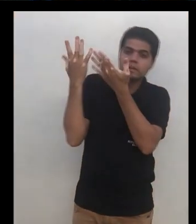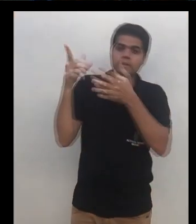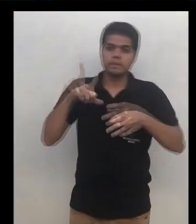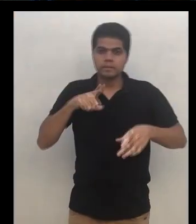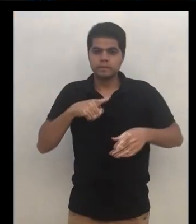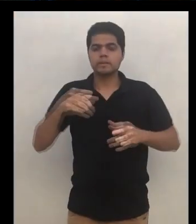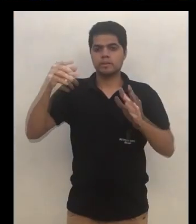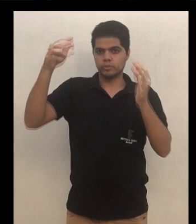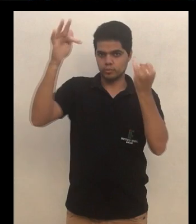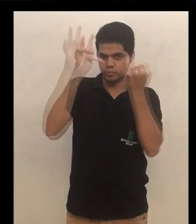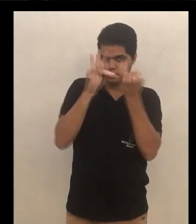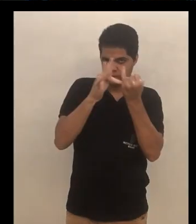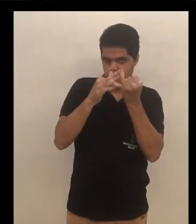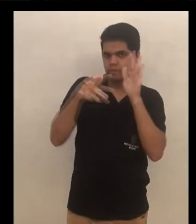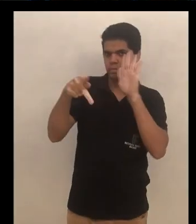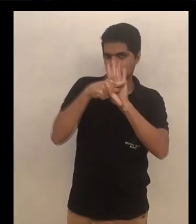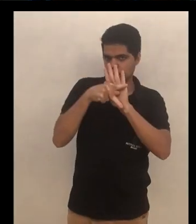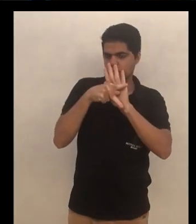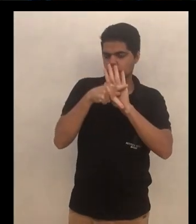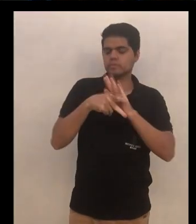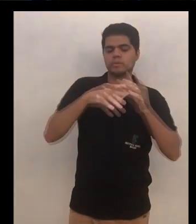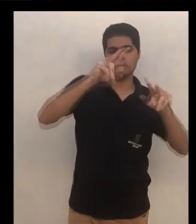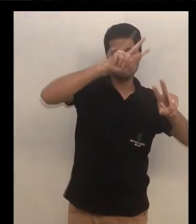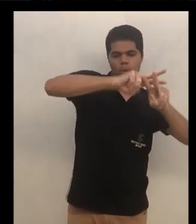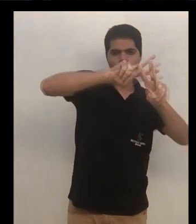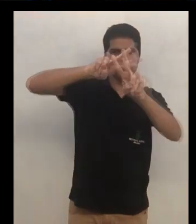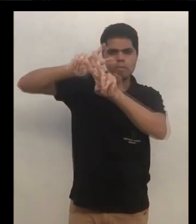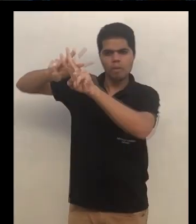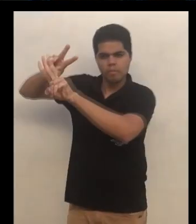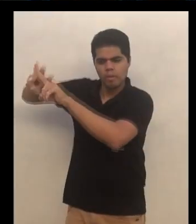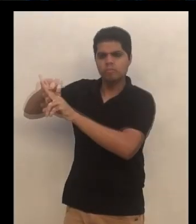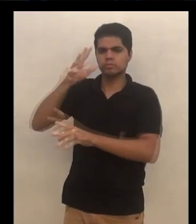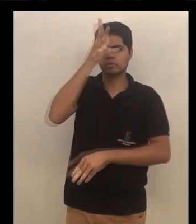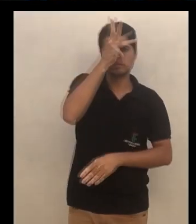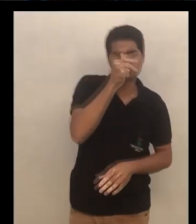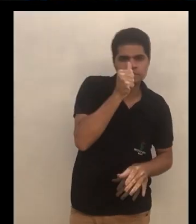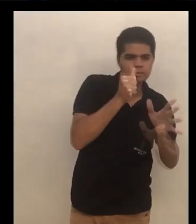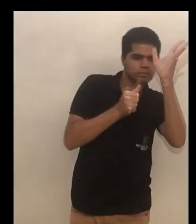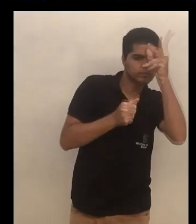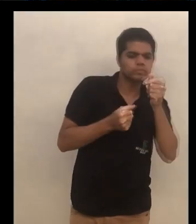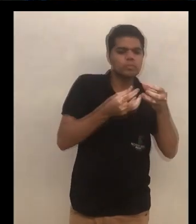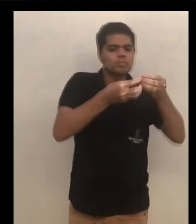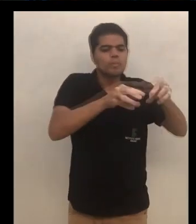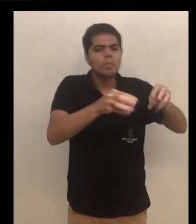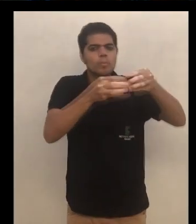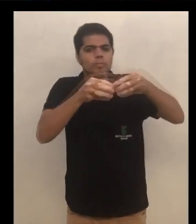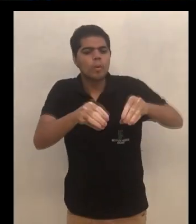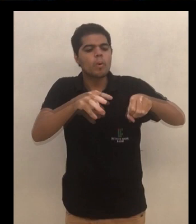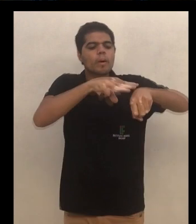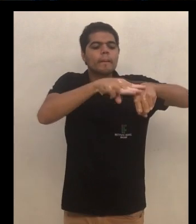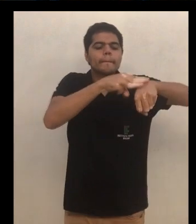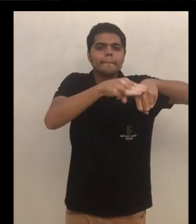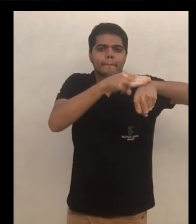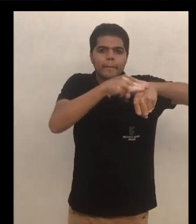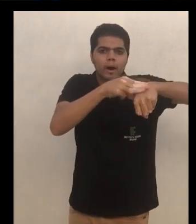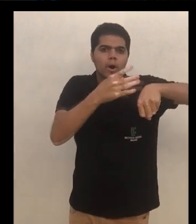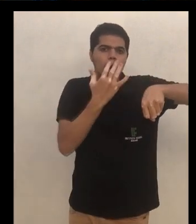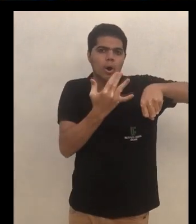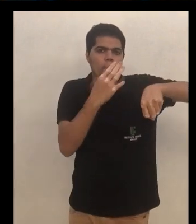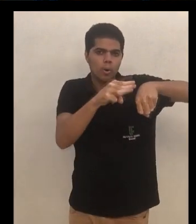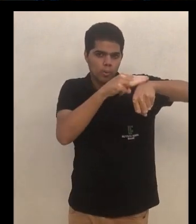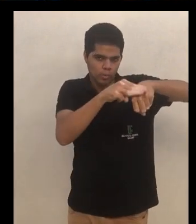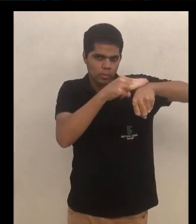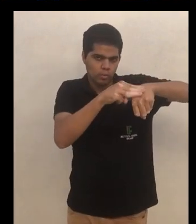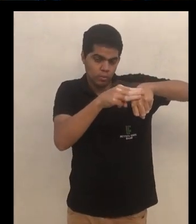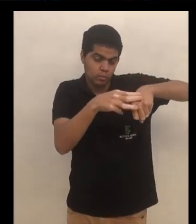Campos Guanambi, elas estão nas gaiolas, a cor da casca do ovo é marrom, não é isso? Ou seja, são aves que produzem ovos